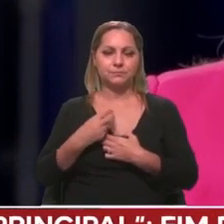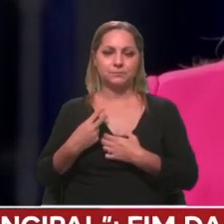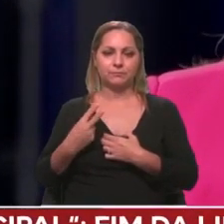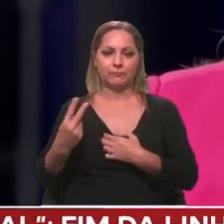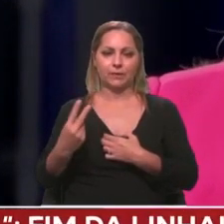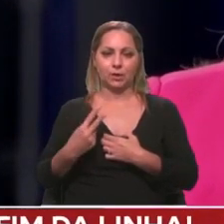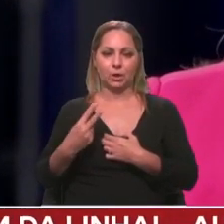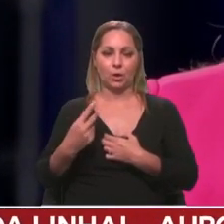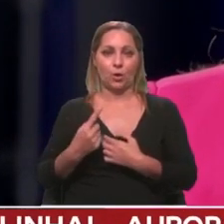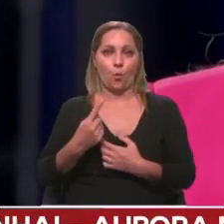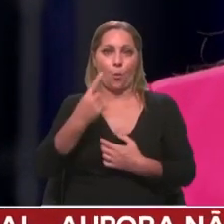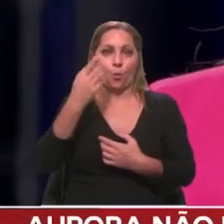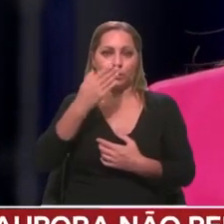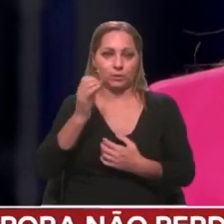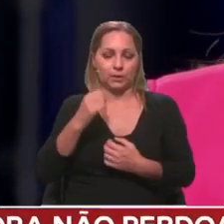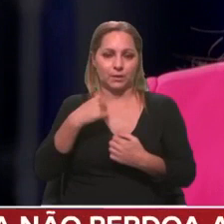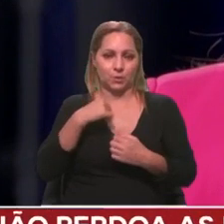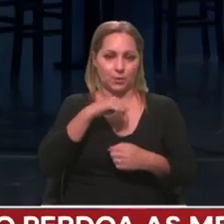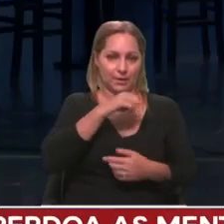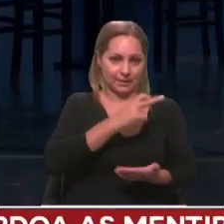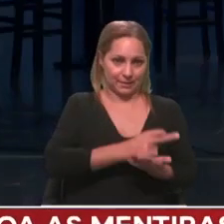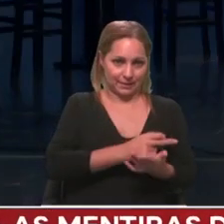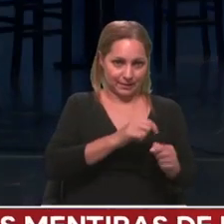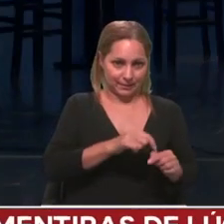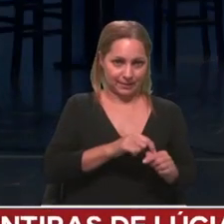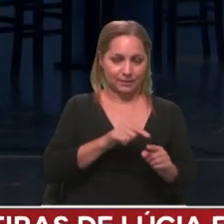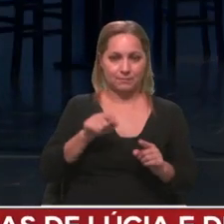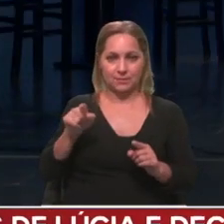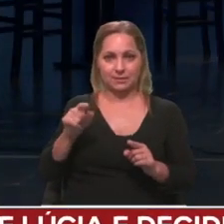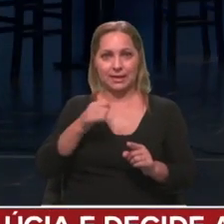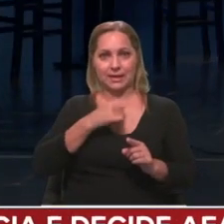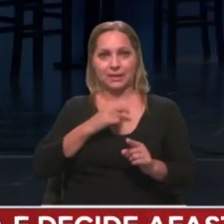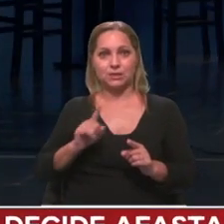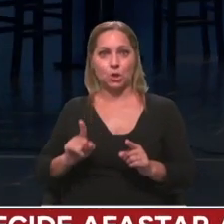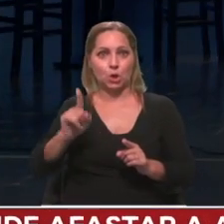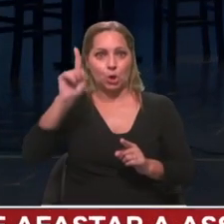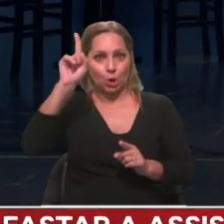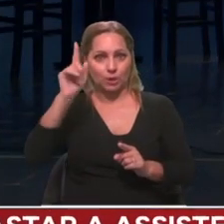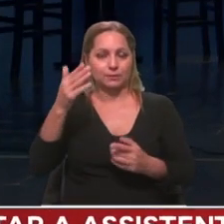nós não há dia nenhum, embora eu viva aqui e a Maria no Norte, não há dia nenhum